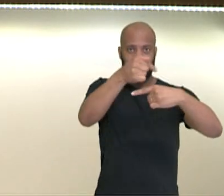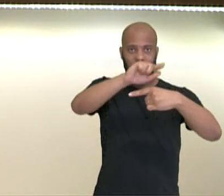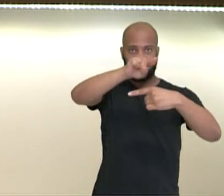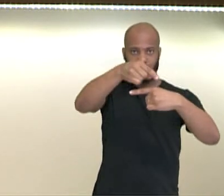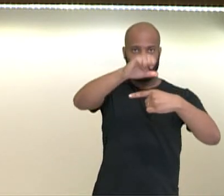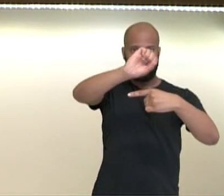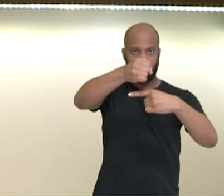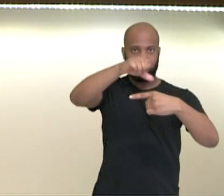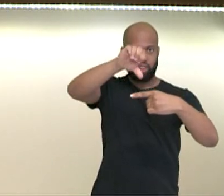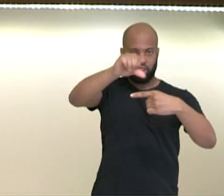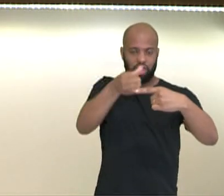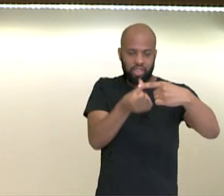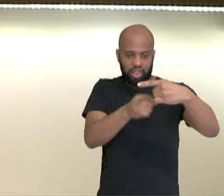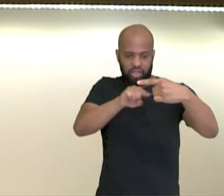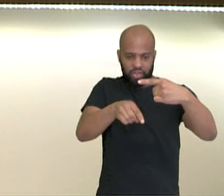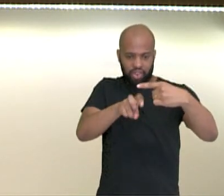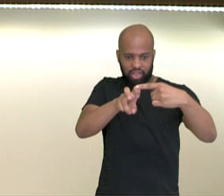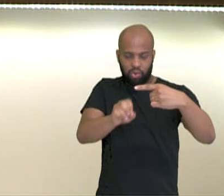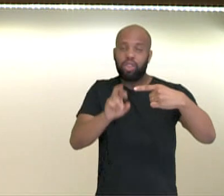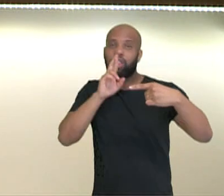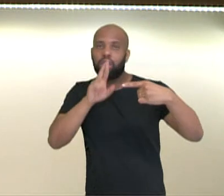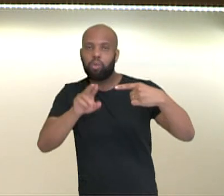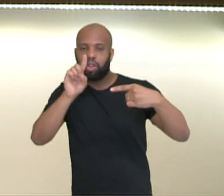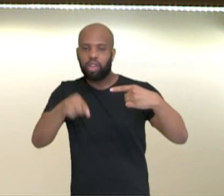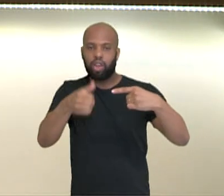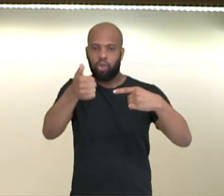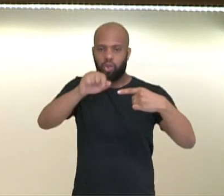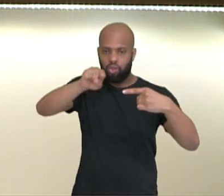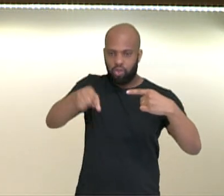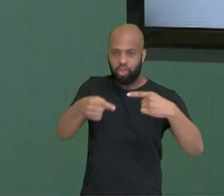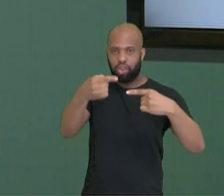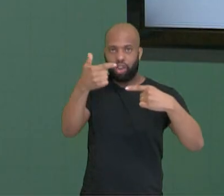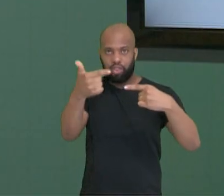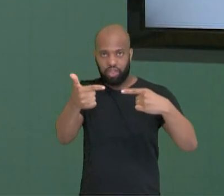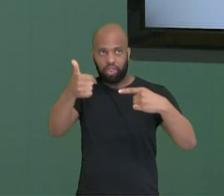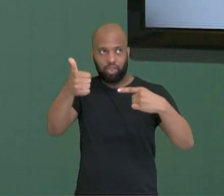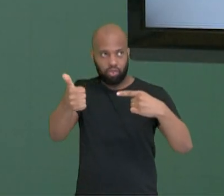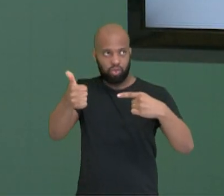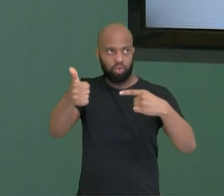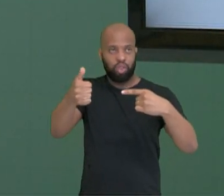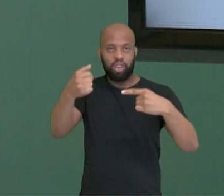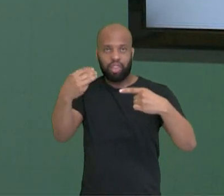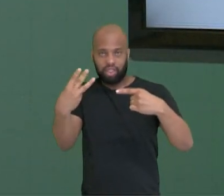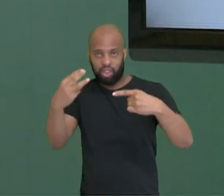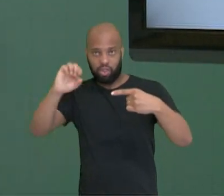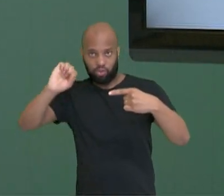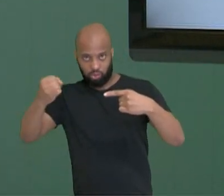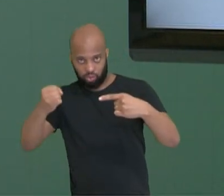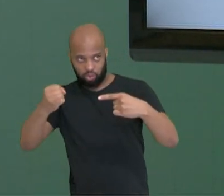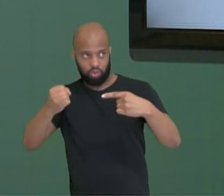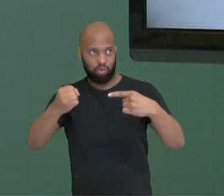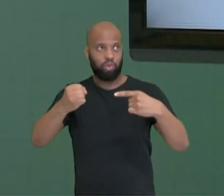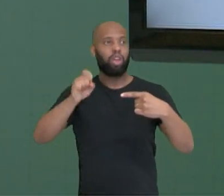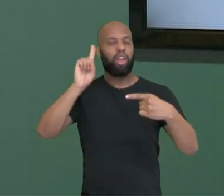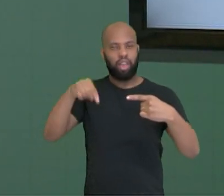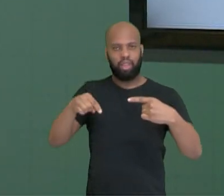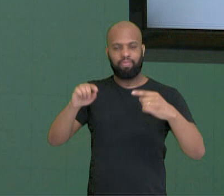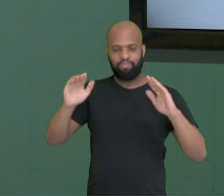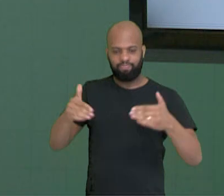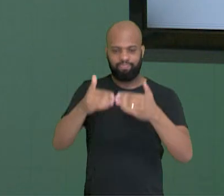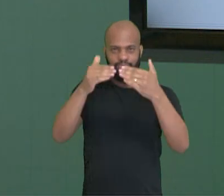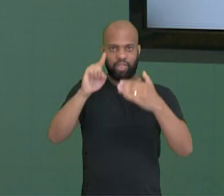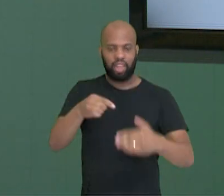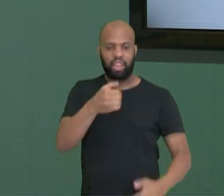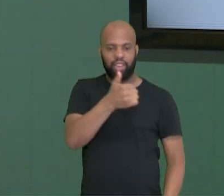7,89 é quanto por cento de 6,50? É 1,21, achamos um fator aqui, 1,21, que equivale a